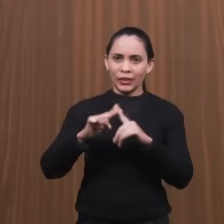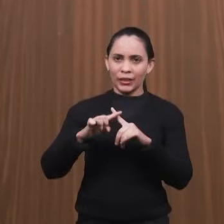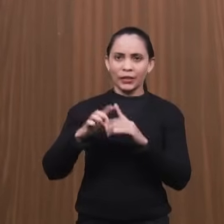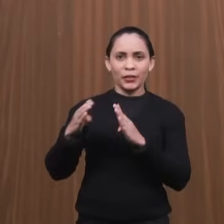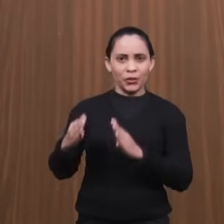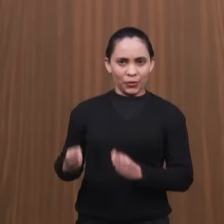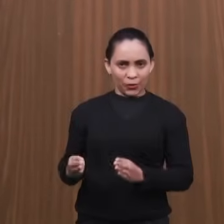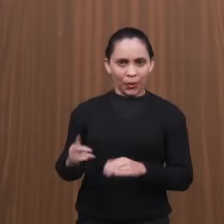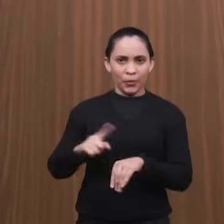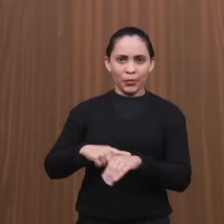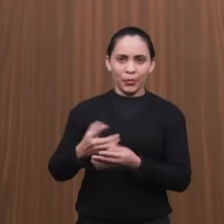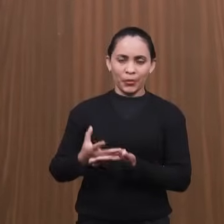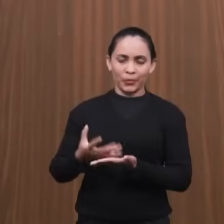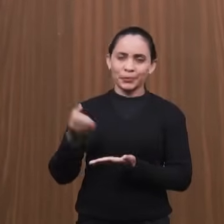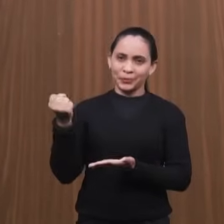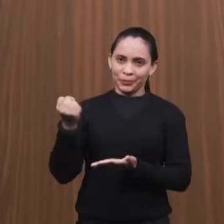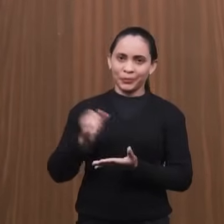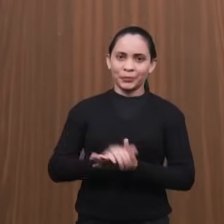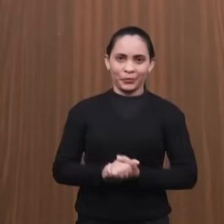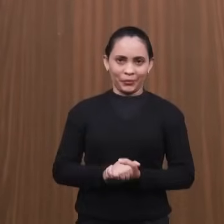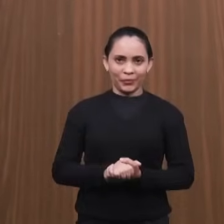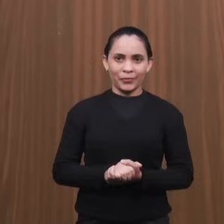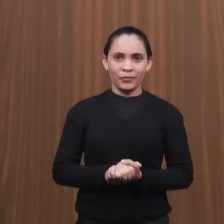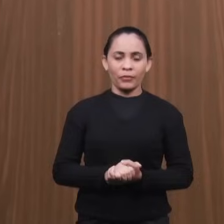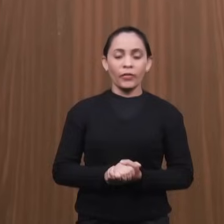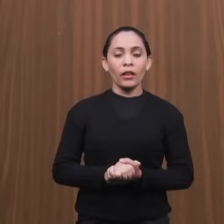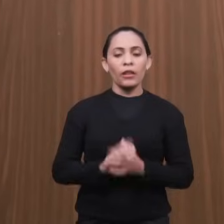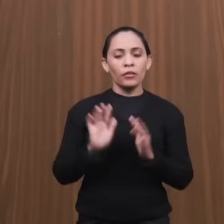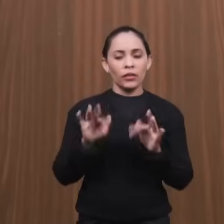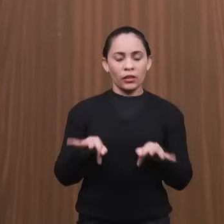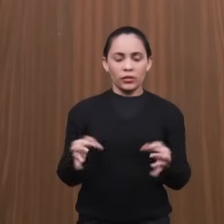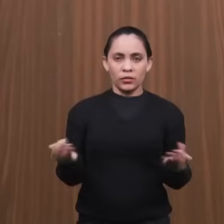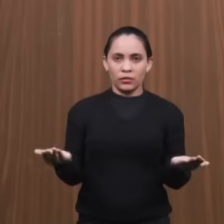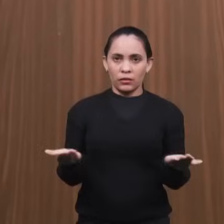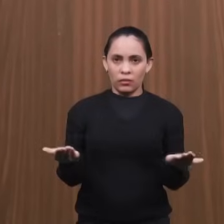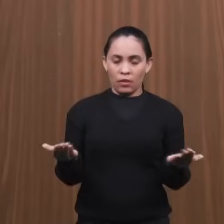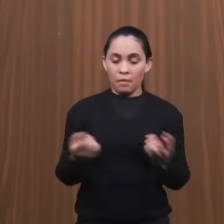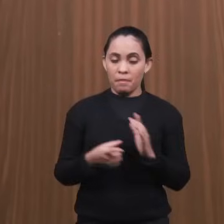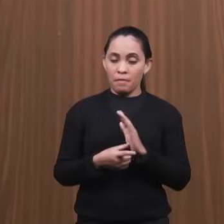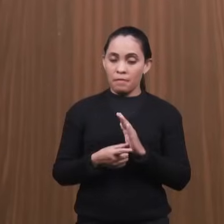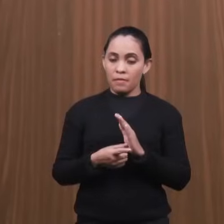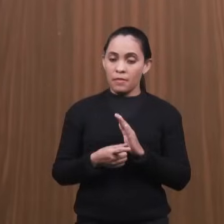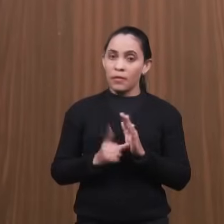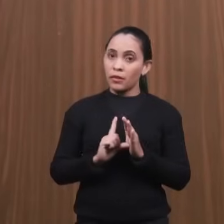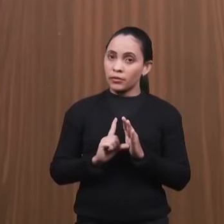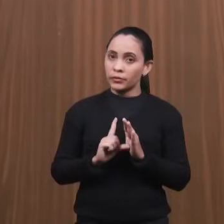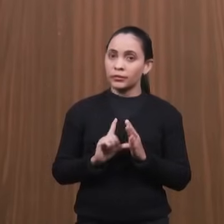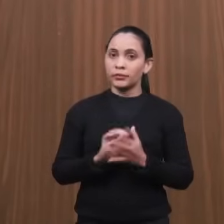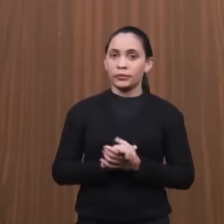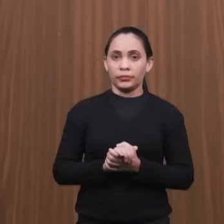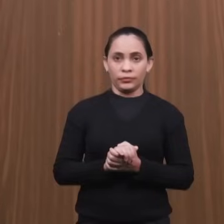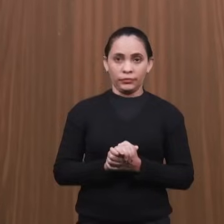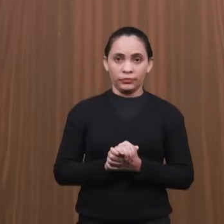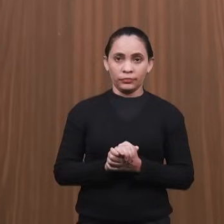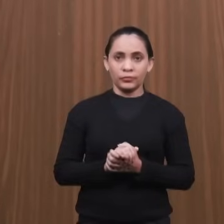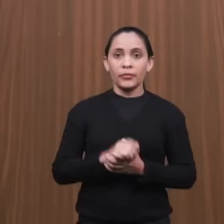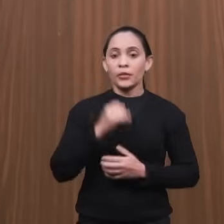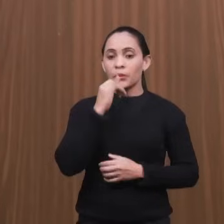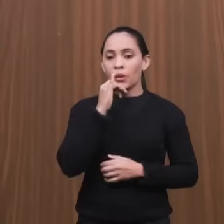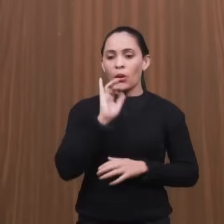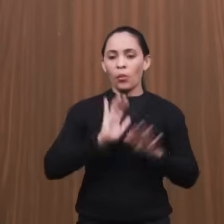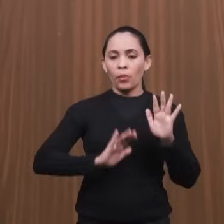fiel para a sua eternidade. Nós vamos orar terminando este culto, mas antes queremos deixar para você